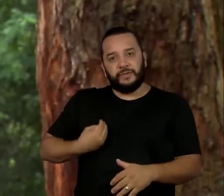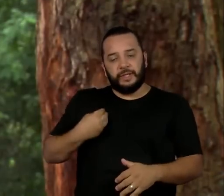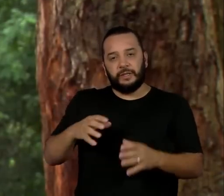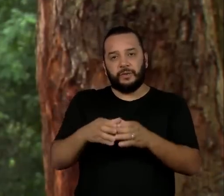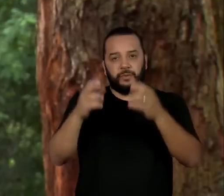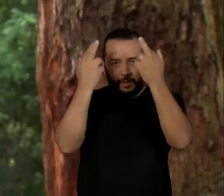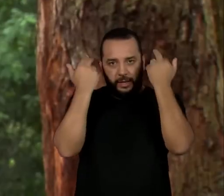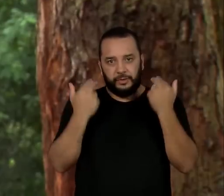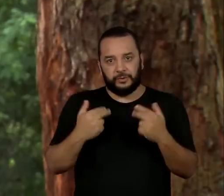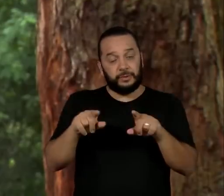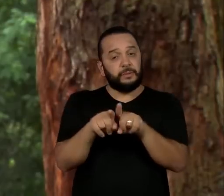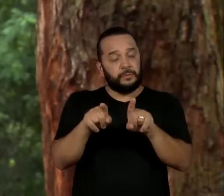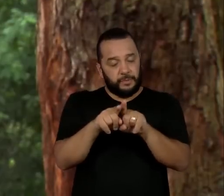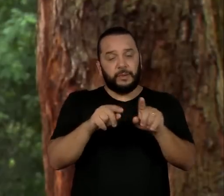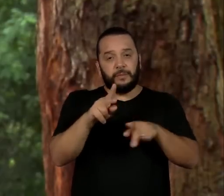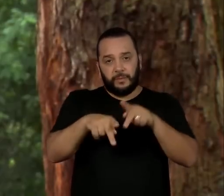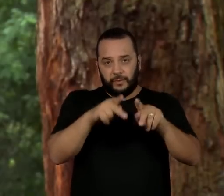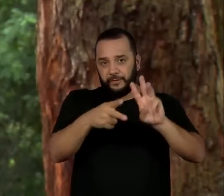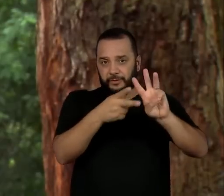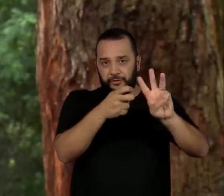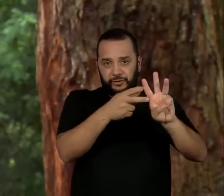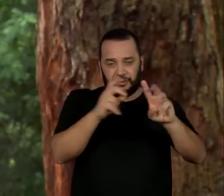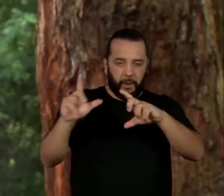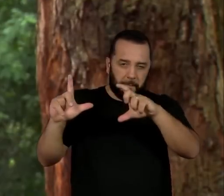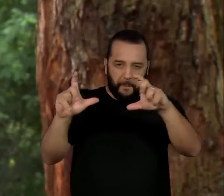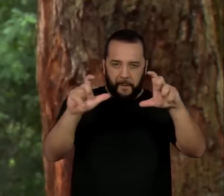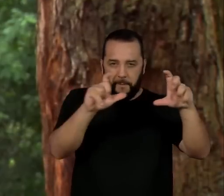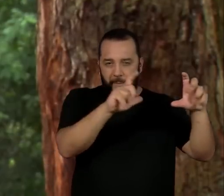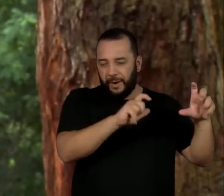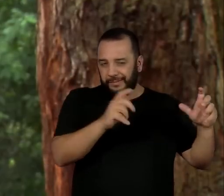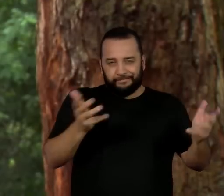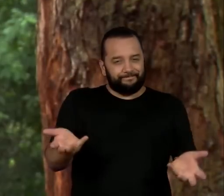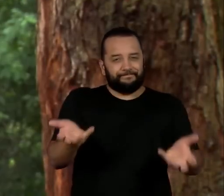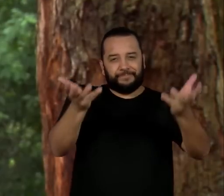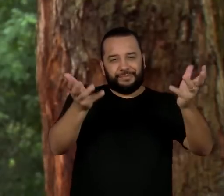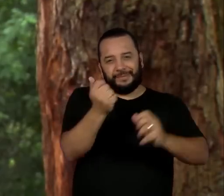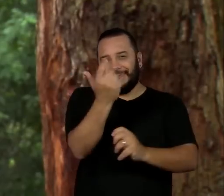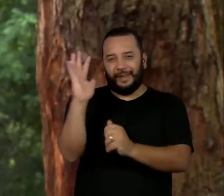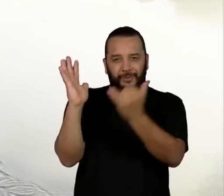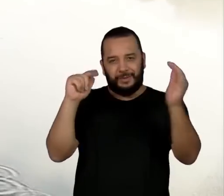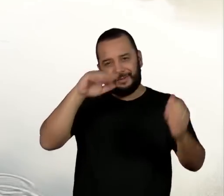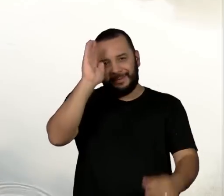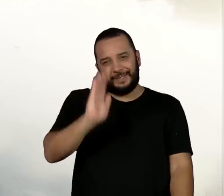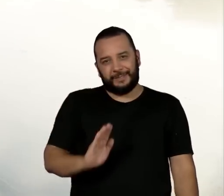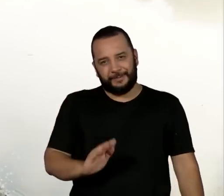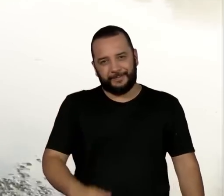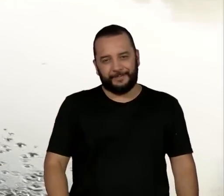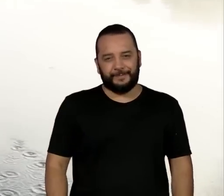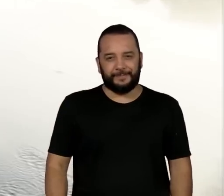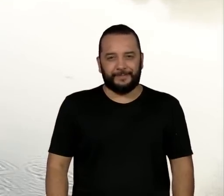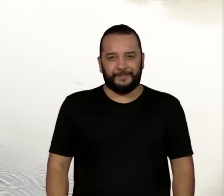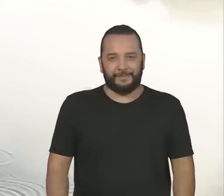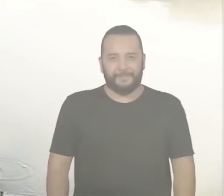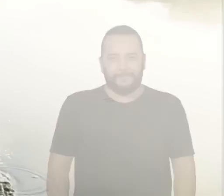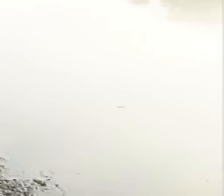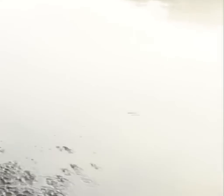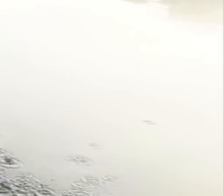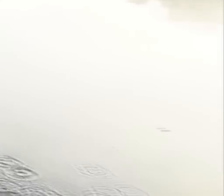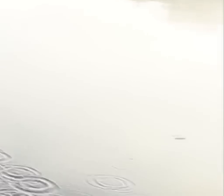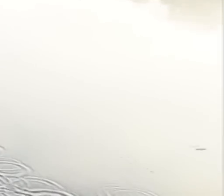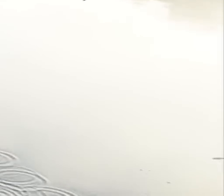o elefante africano, mas pode chegar até 3,5 metros de altura e viver até 100 anos